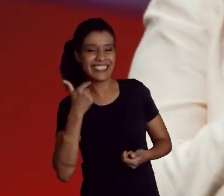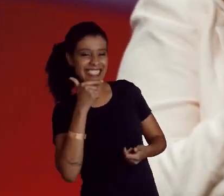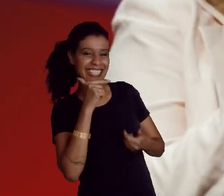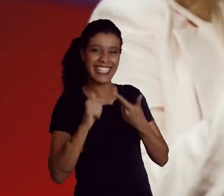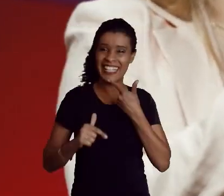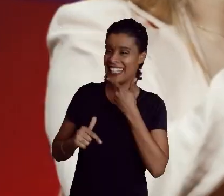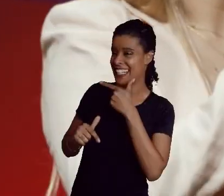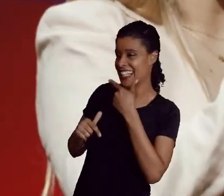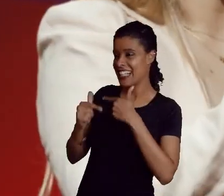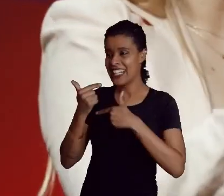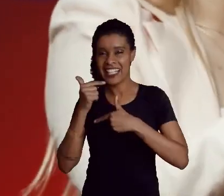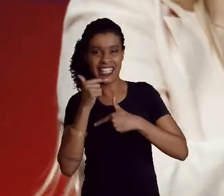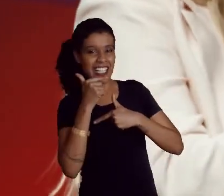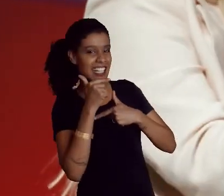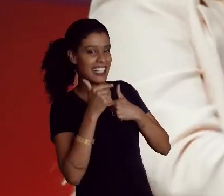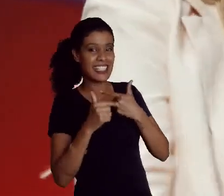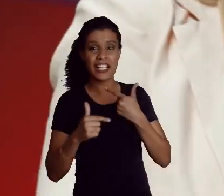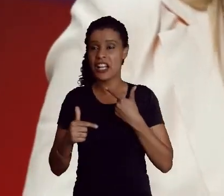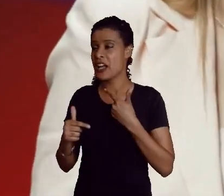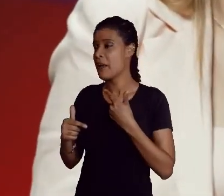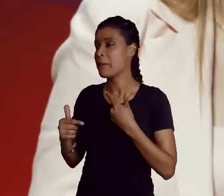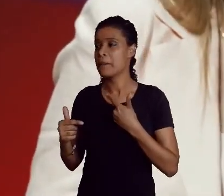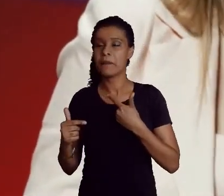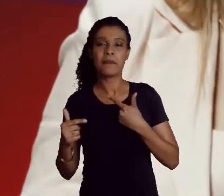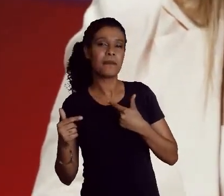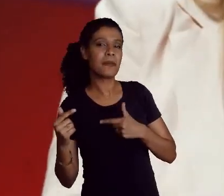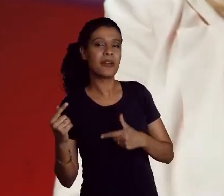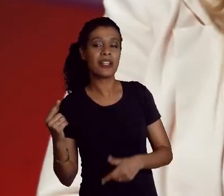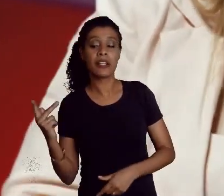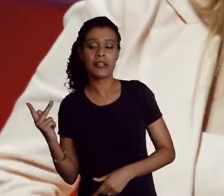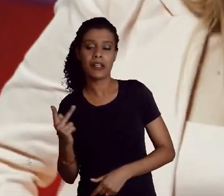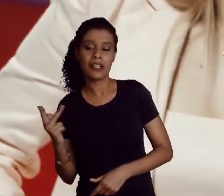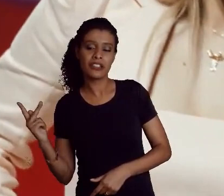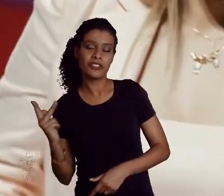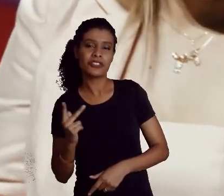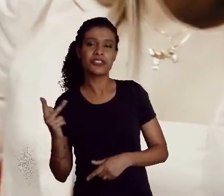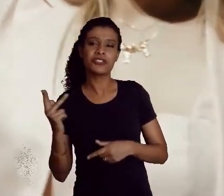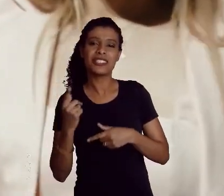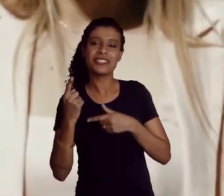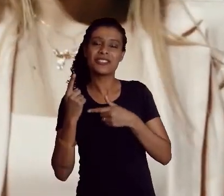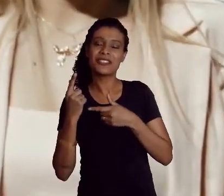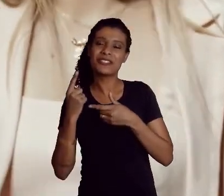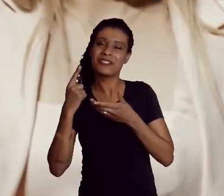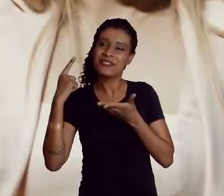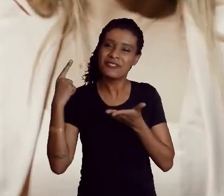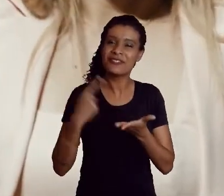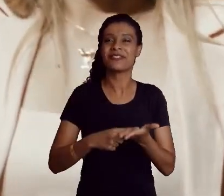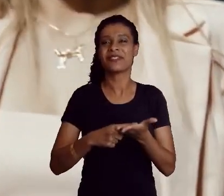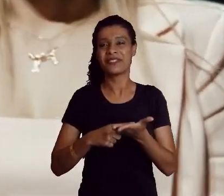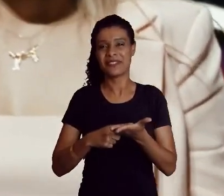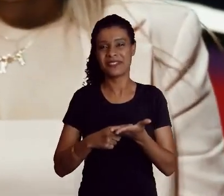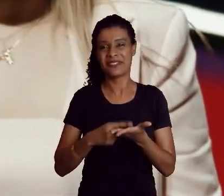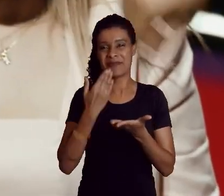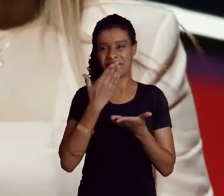É porque a gente fez a nossa renovação de votos lá. Você, a gente casou, ela nem lembrava que a gente casou. Aí lá teve um momento que ela